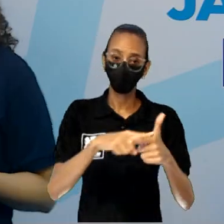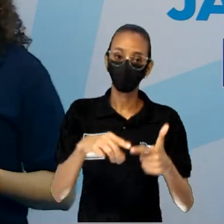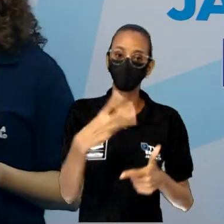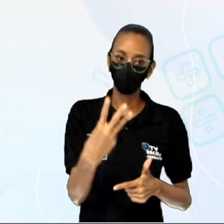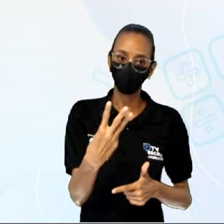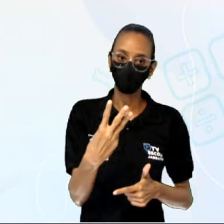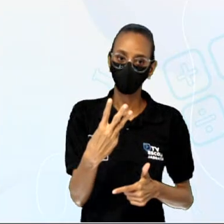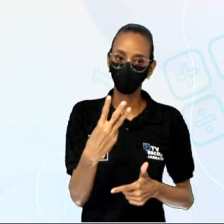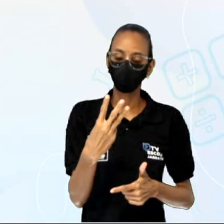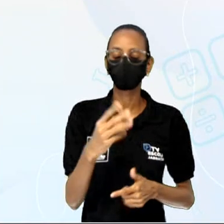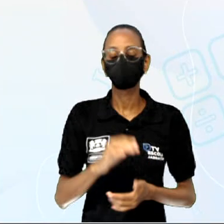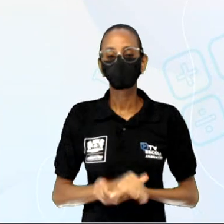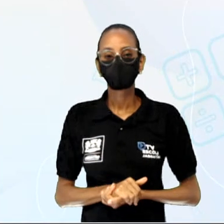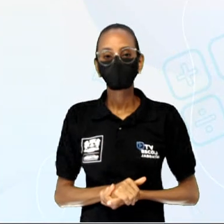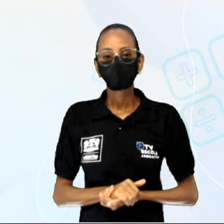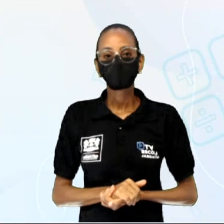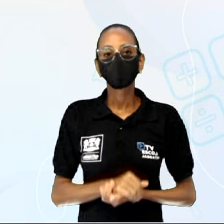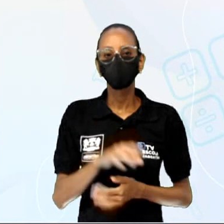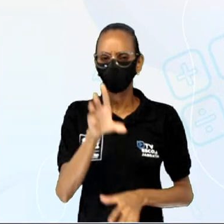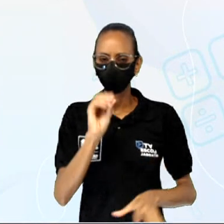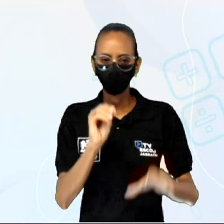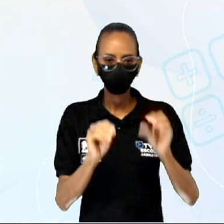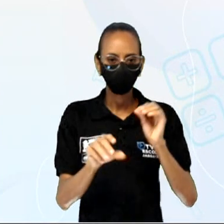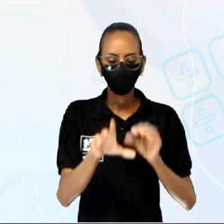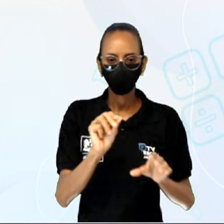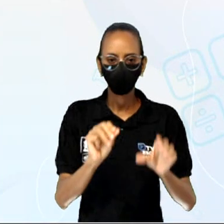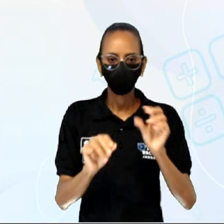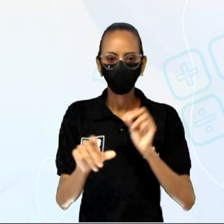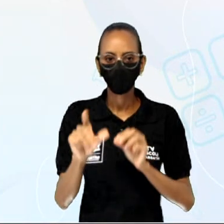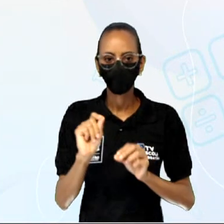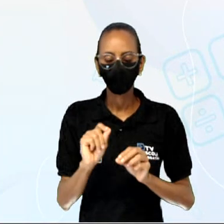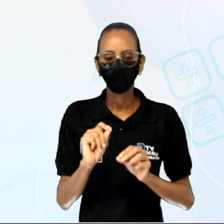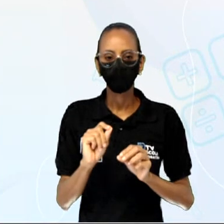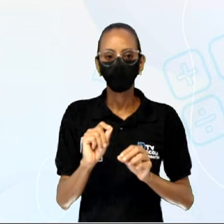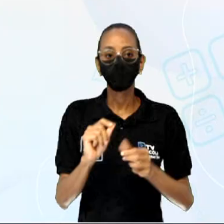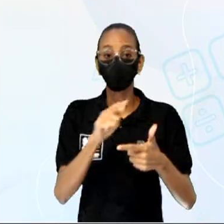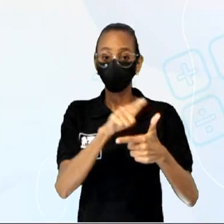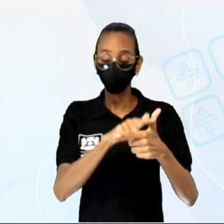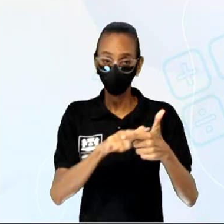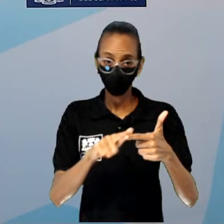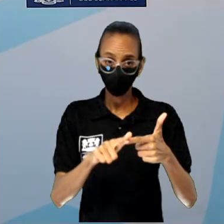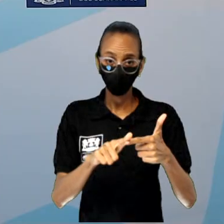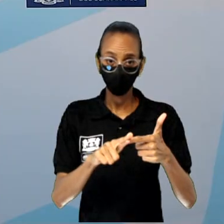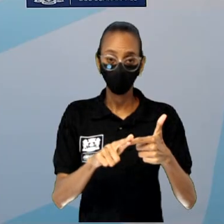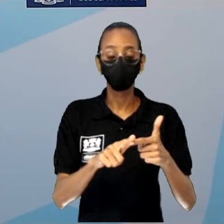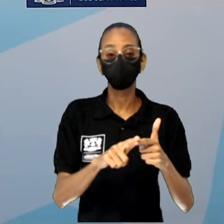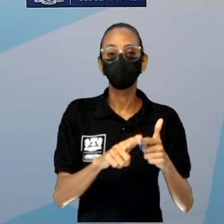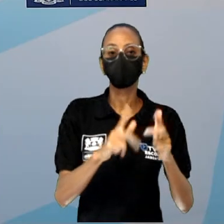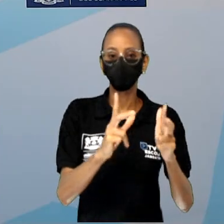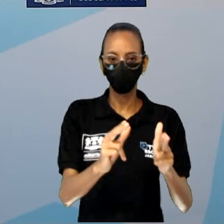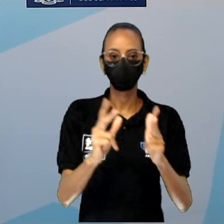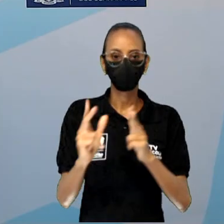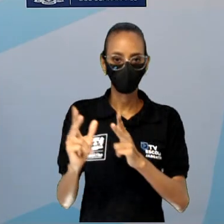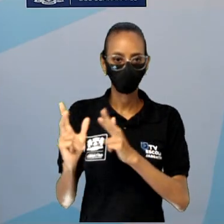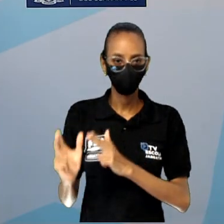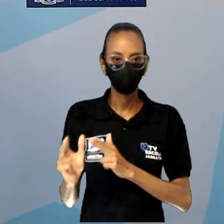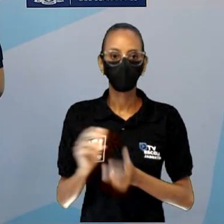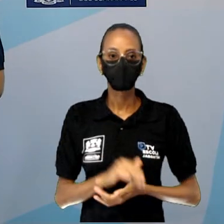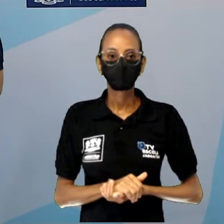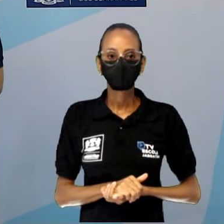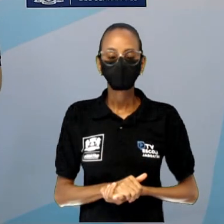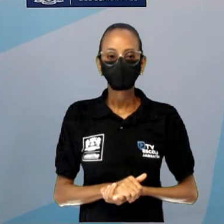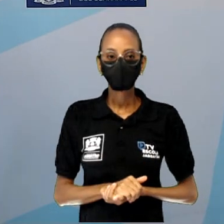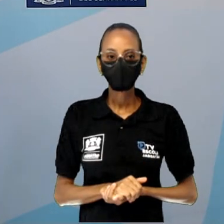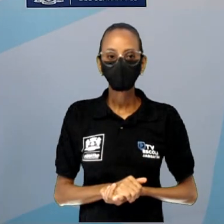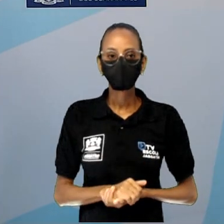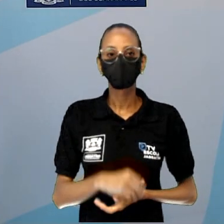não entra, né? A gente vai pegar os números que dividiram ao mesmo tempo, tanto o 12 quanto o 18. Aqui a gente